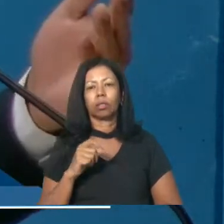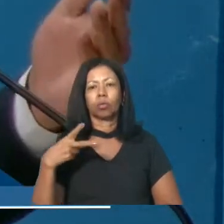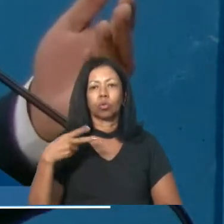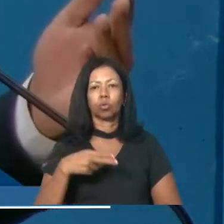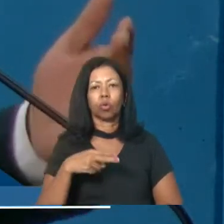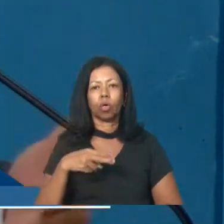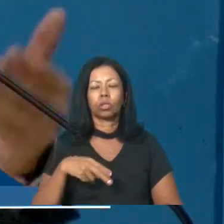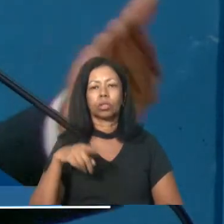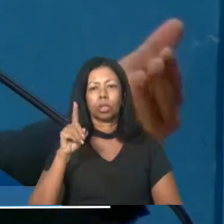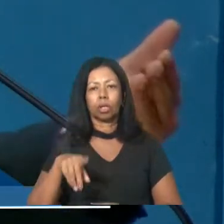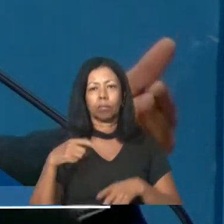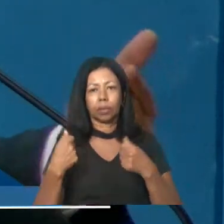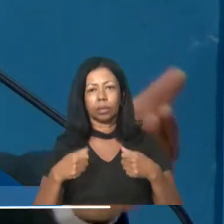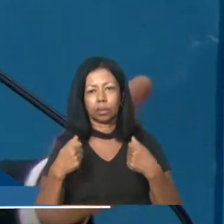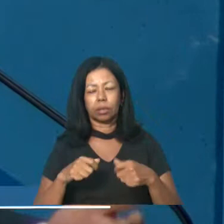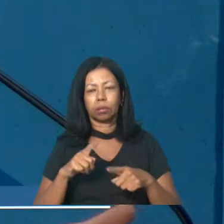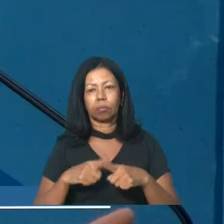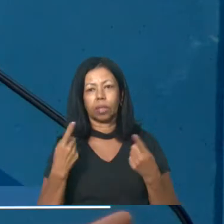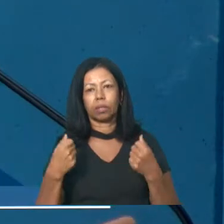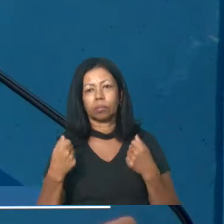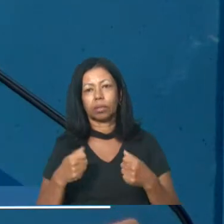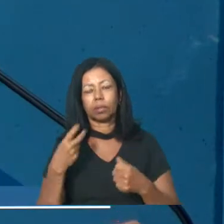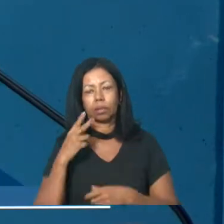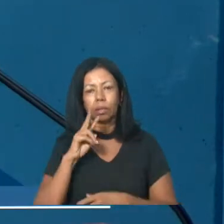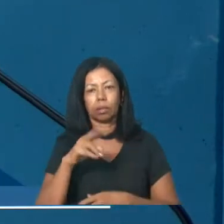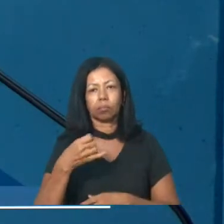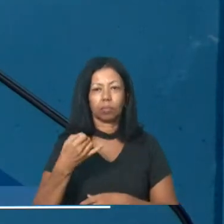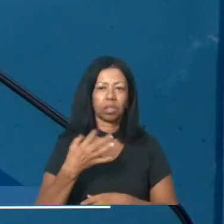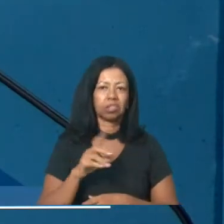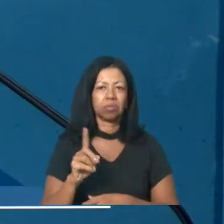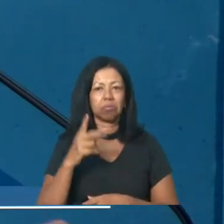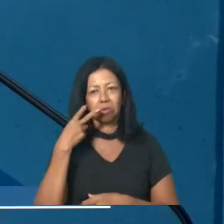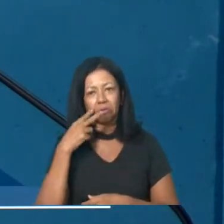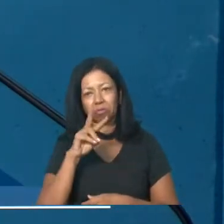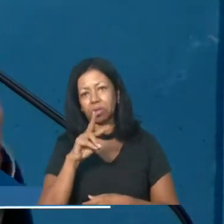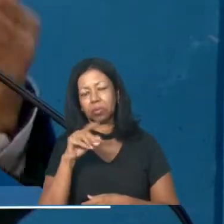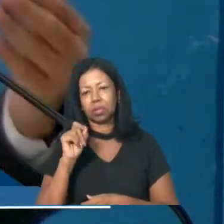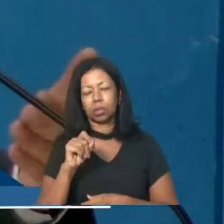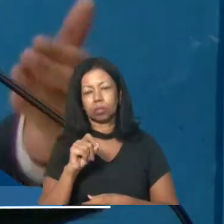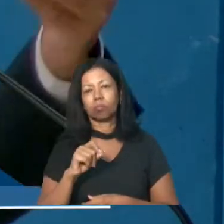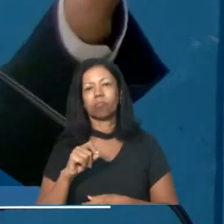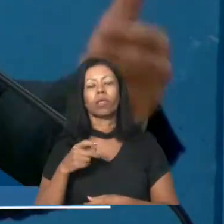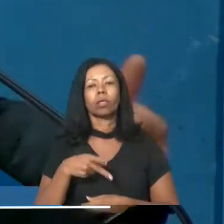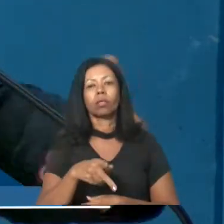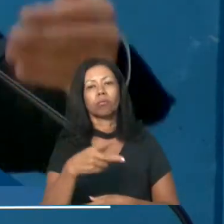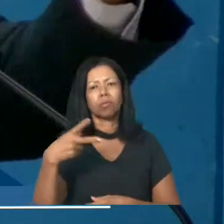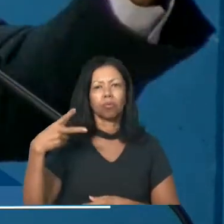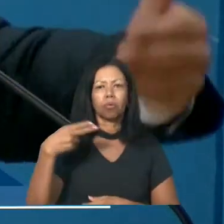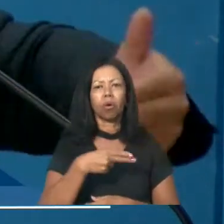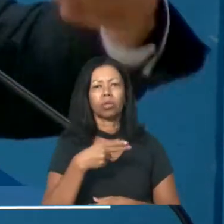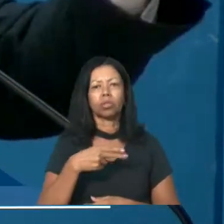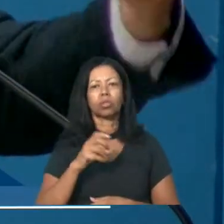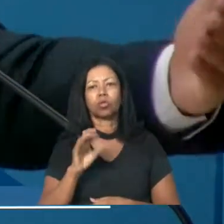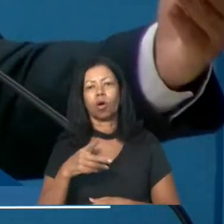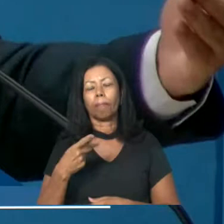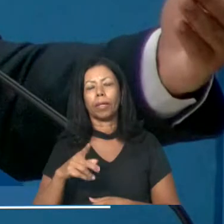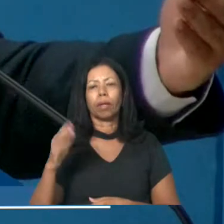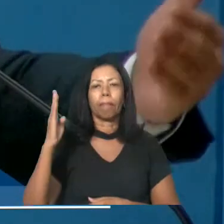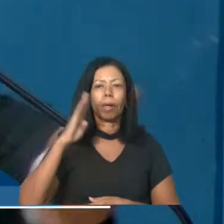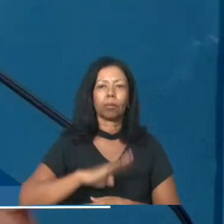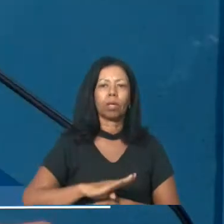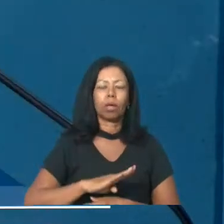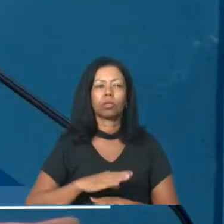necessário, precisam ser acompanhados de uma contrapartida. E nós não vimos contrapartida. Foram cortes apenas pela maldade de cortar,